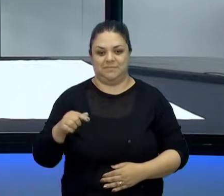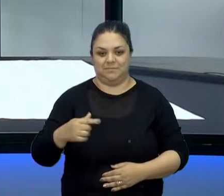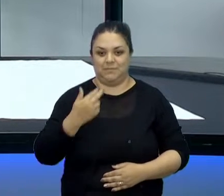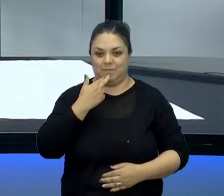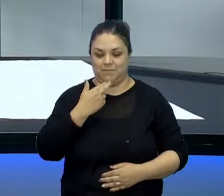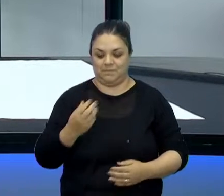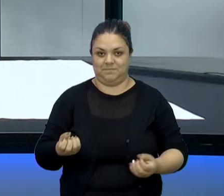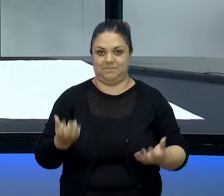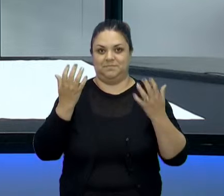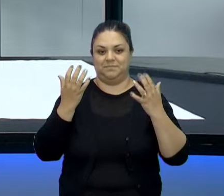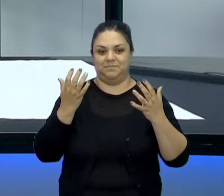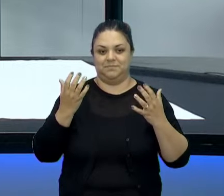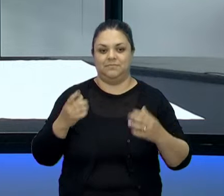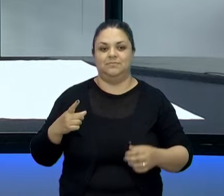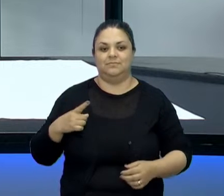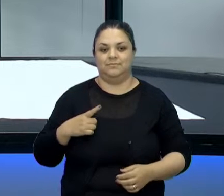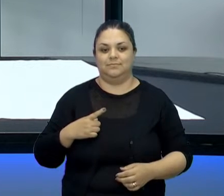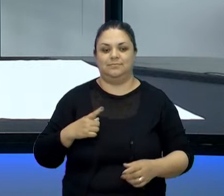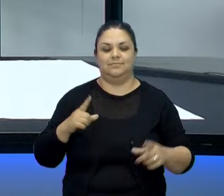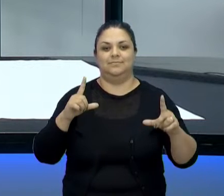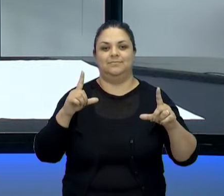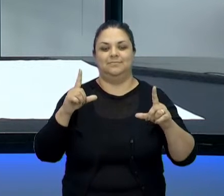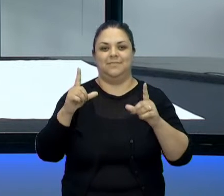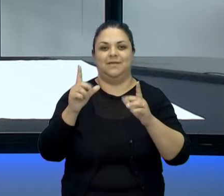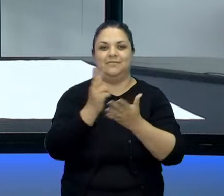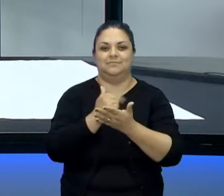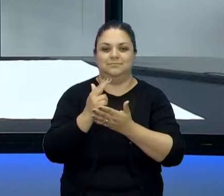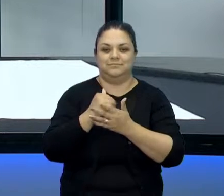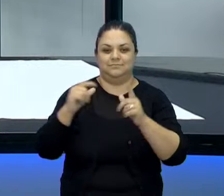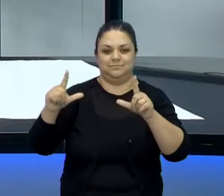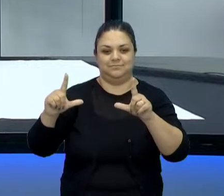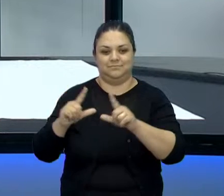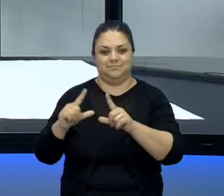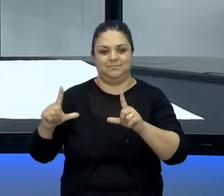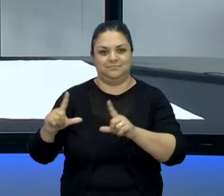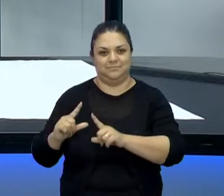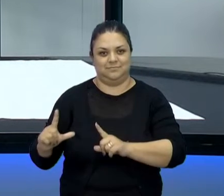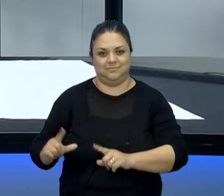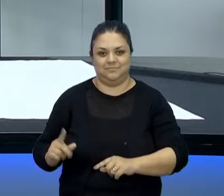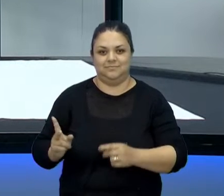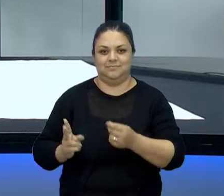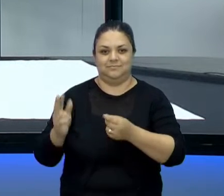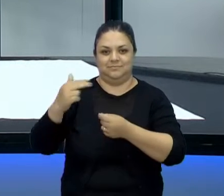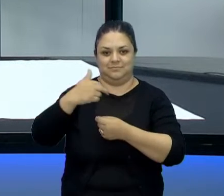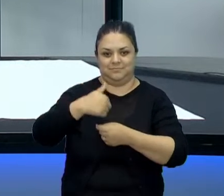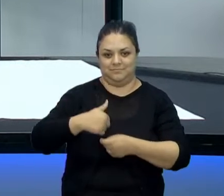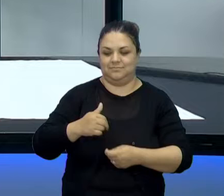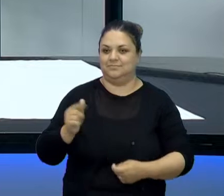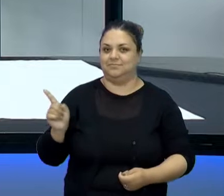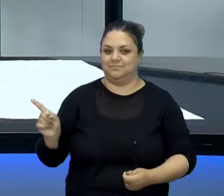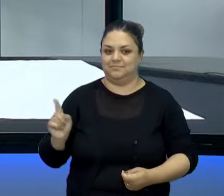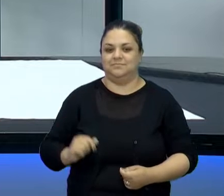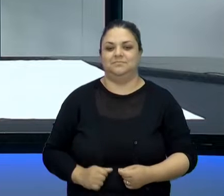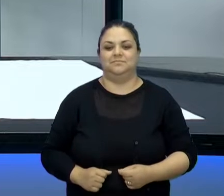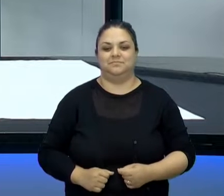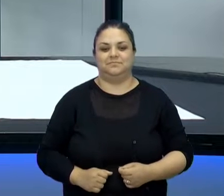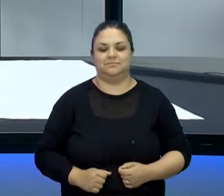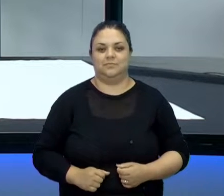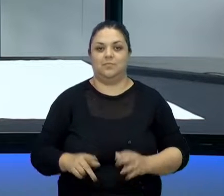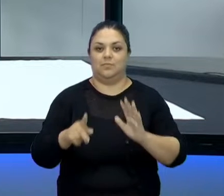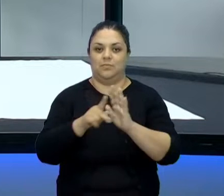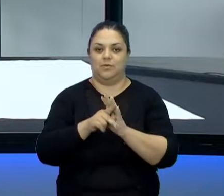tampo da mesa. Tem algumas figuras feitas de papel flip chart, não, de color